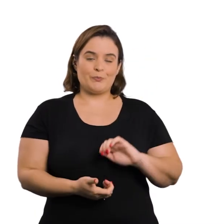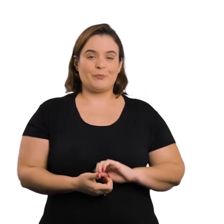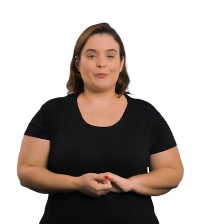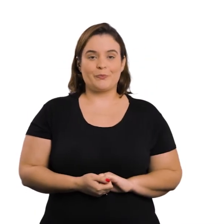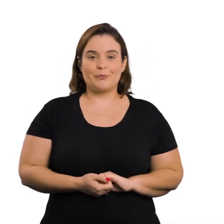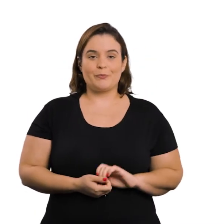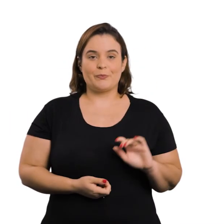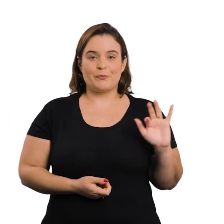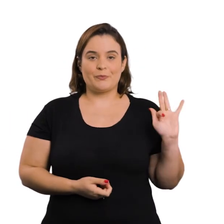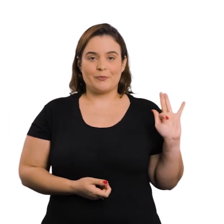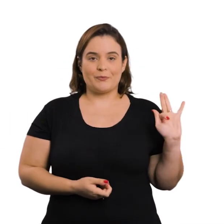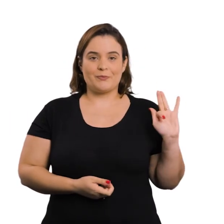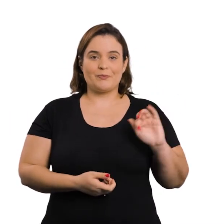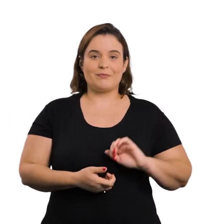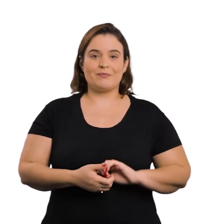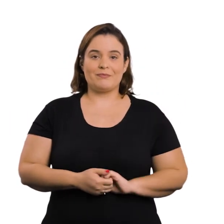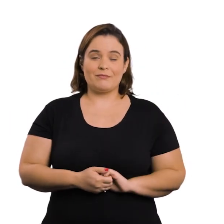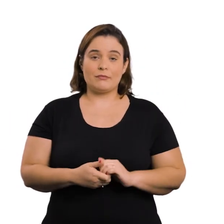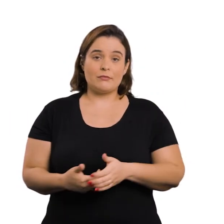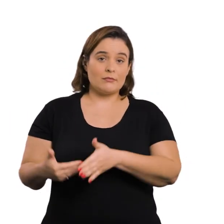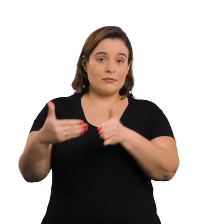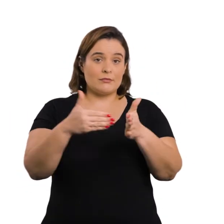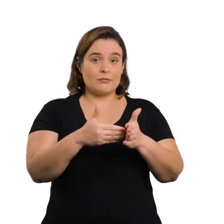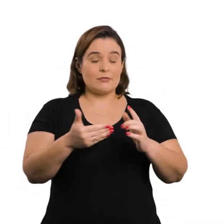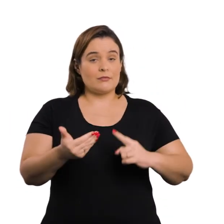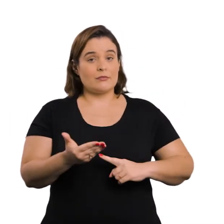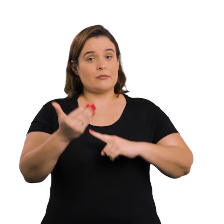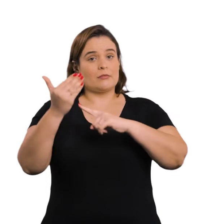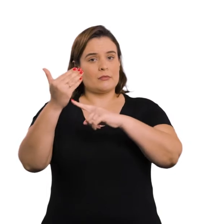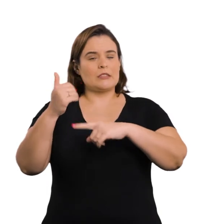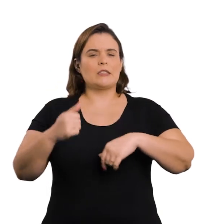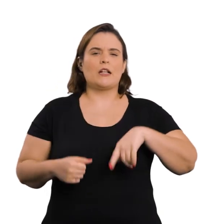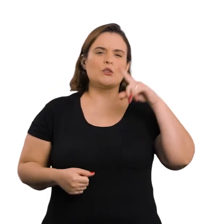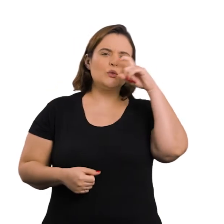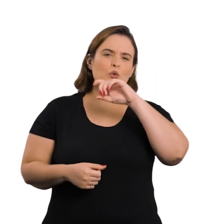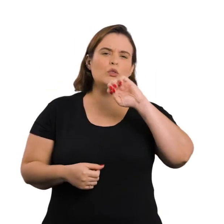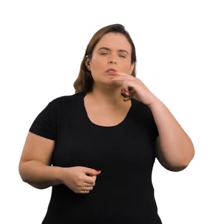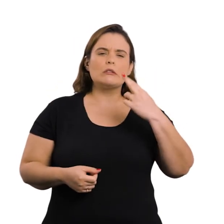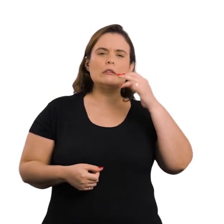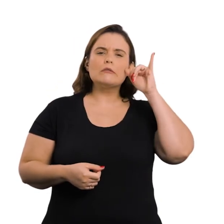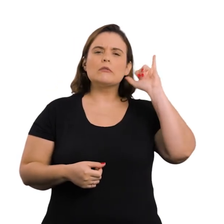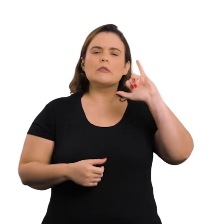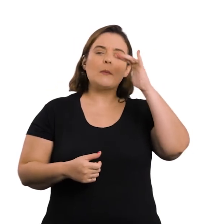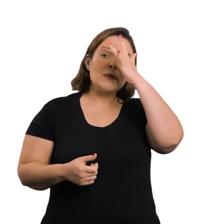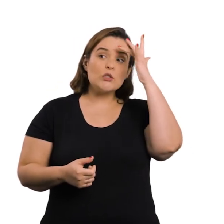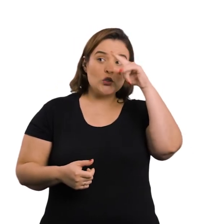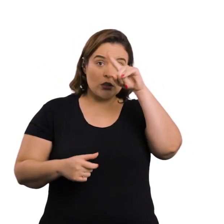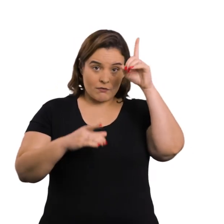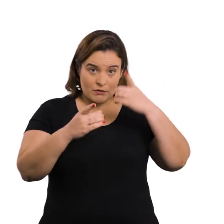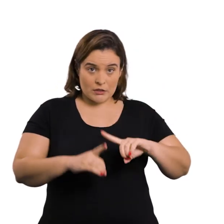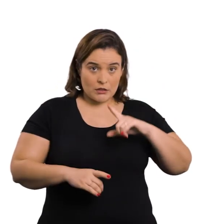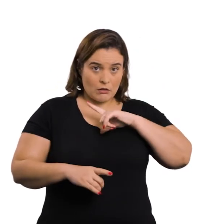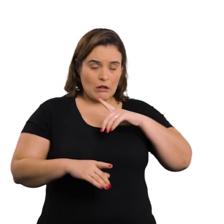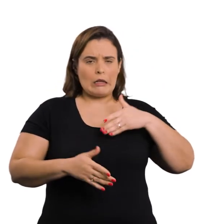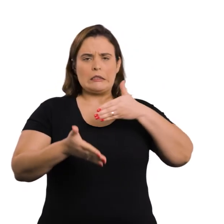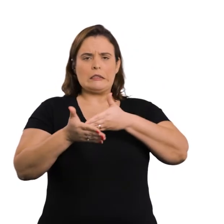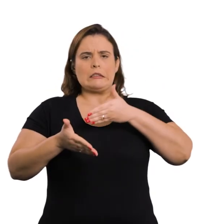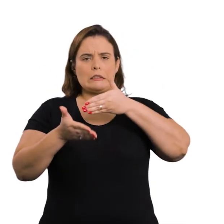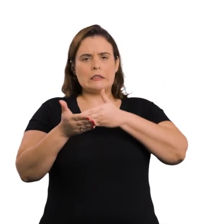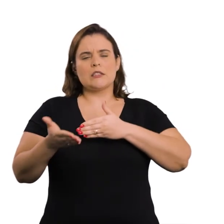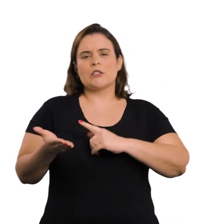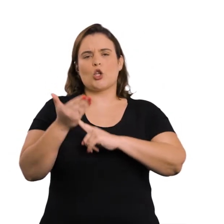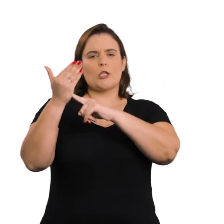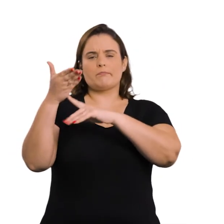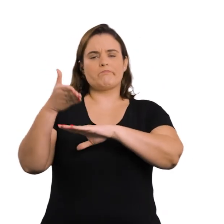demais pessoas. F. Barreiras tecnológicas, as que dificultam ou impedem o acesso da pessoa com deficiência